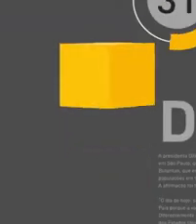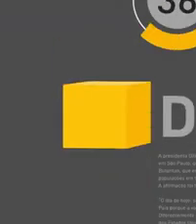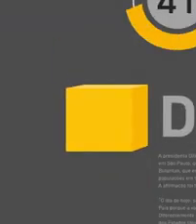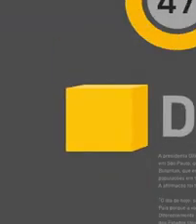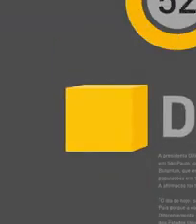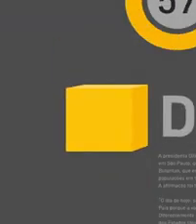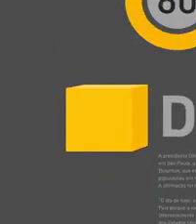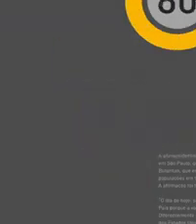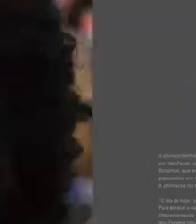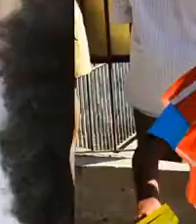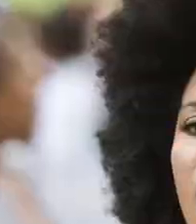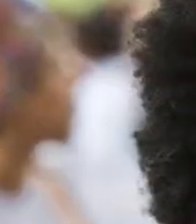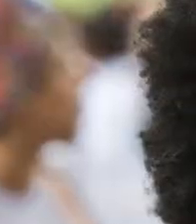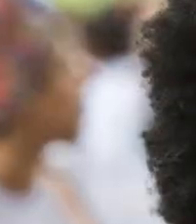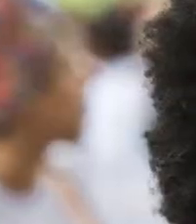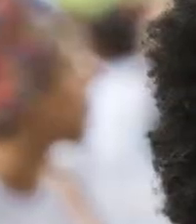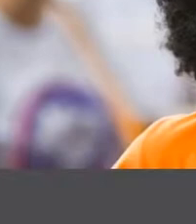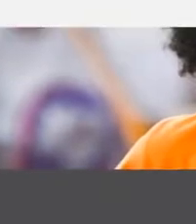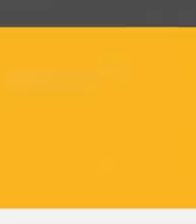não